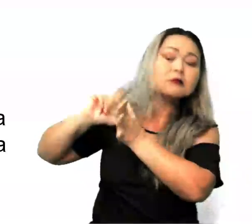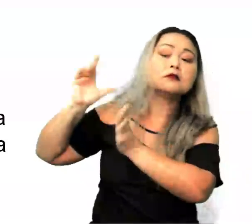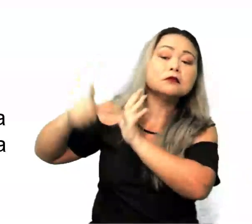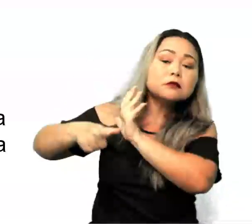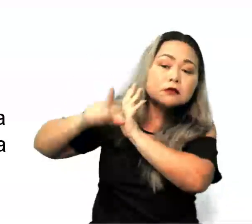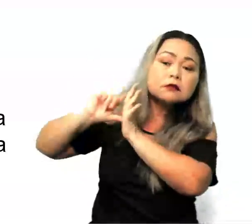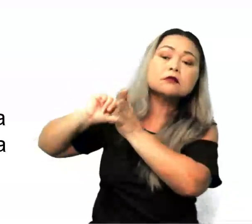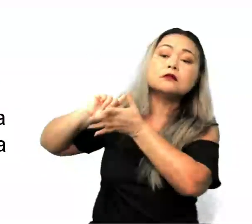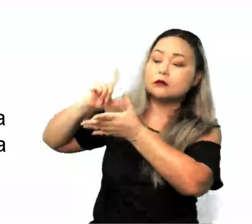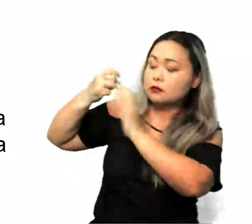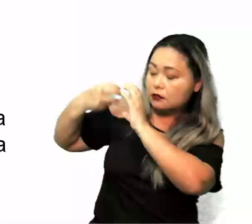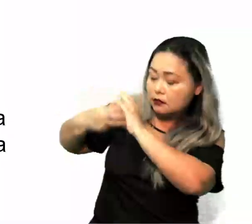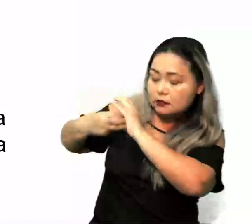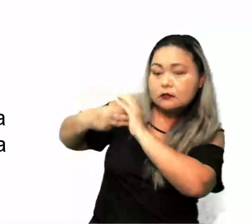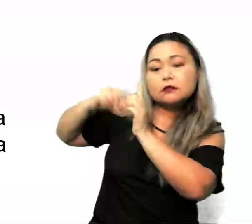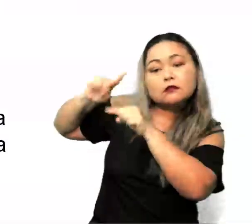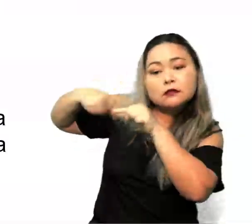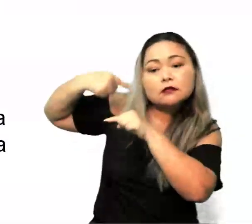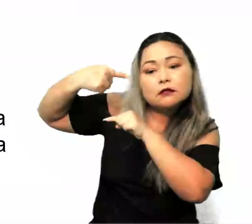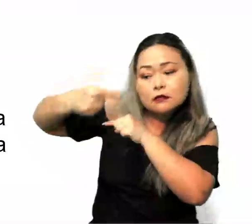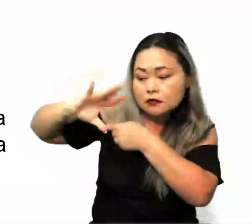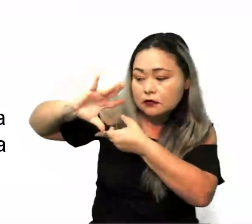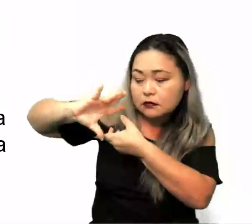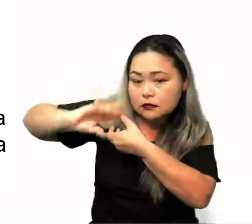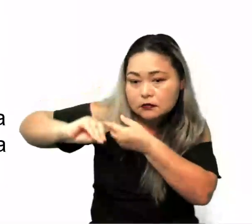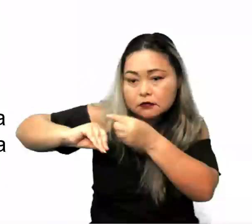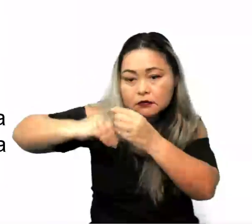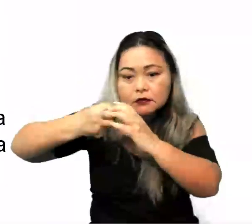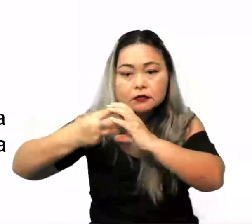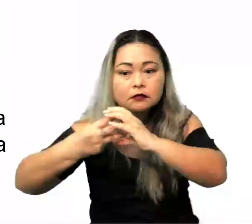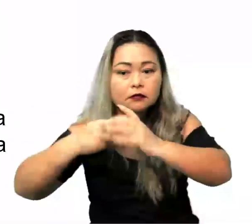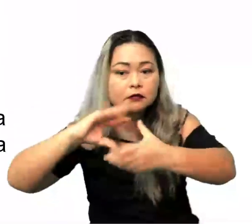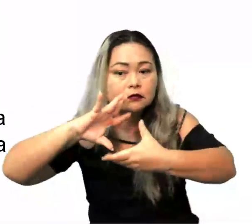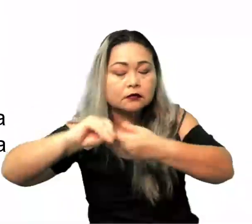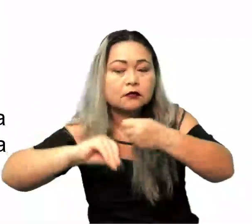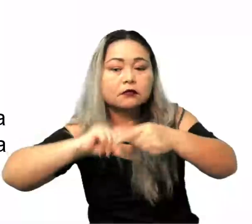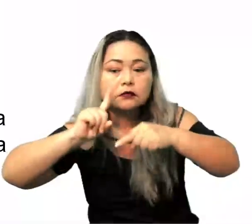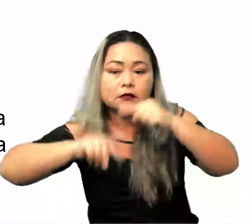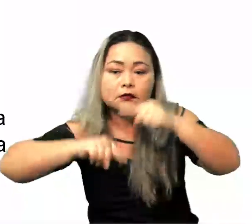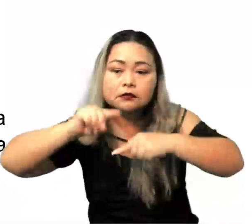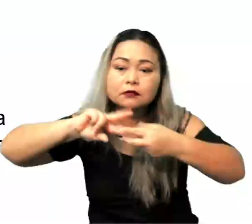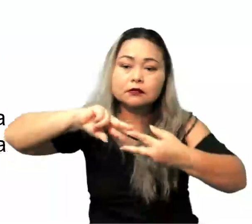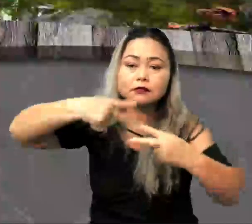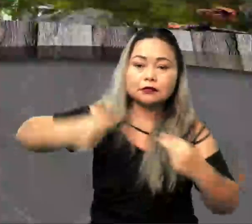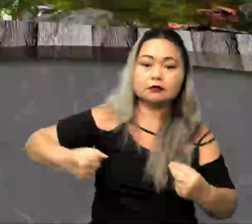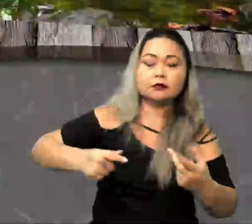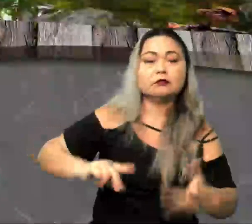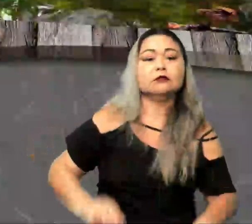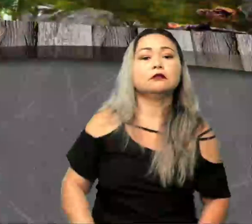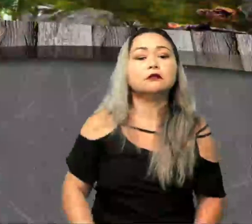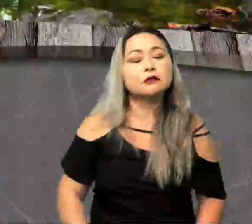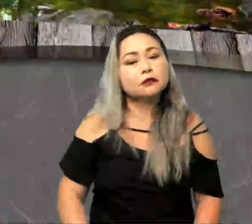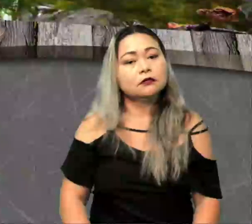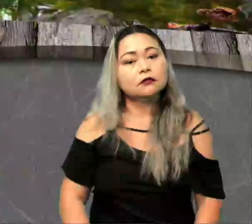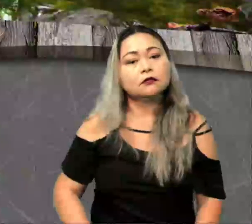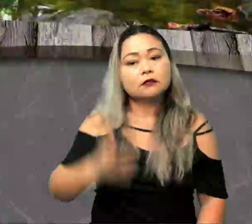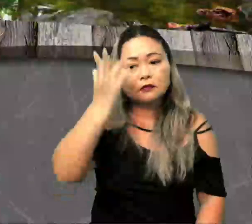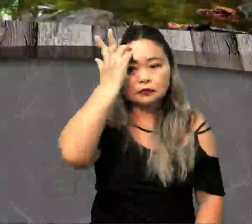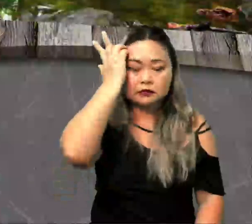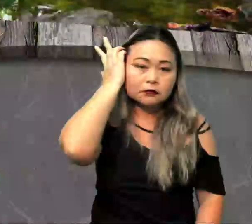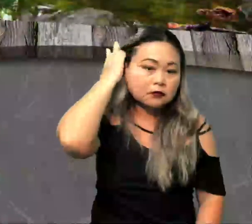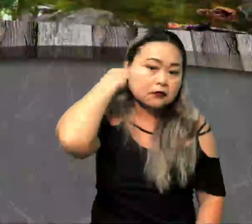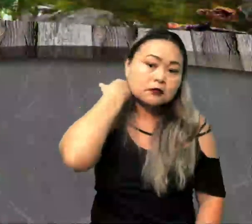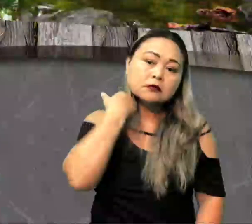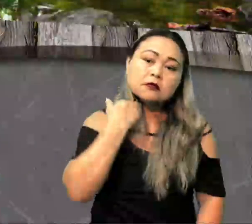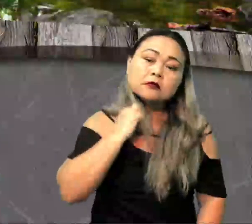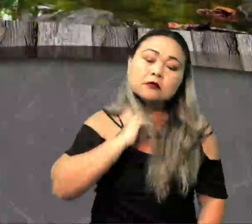origina apenas da reprodução de outras células, havendo assim a transmissão desse material genético. Olha aqui para mim.